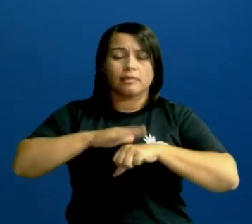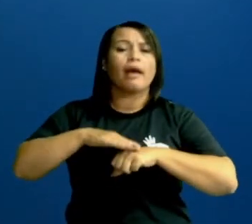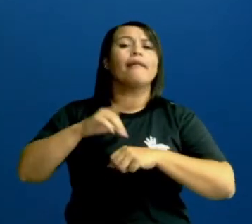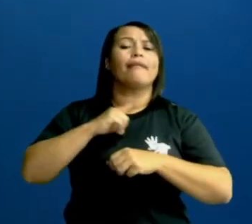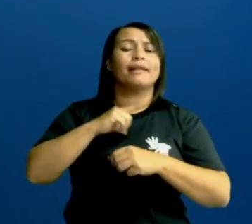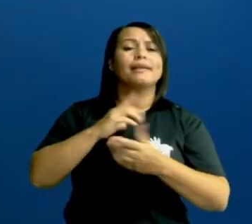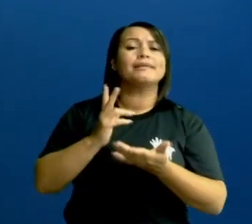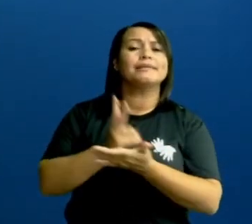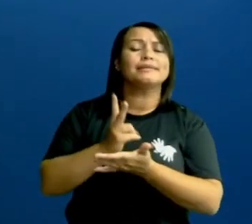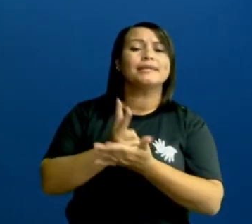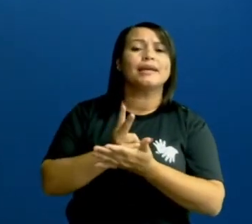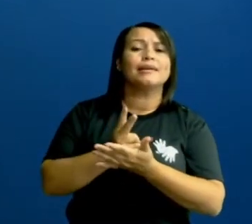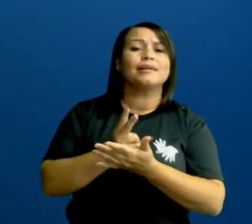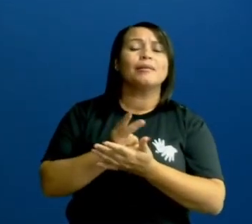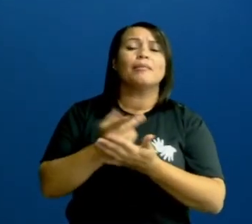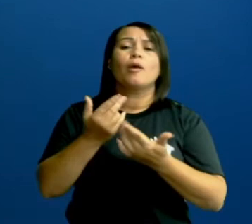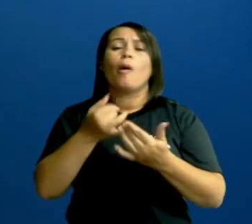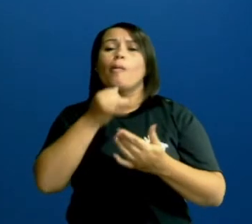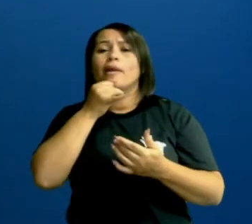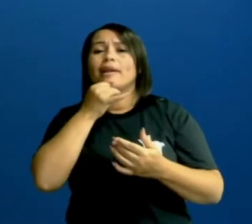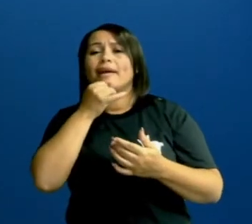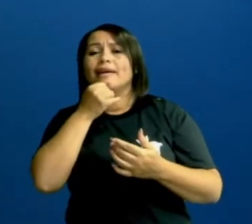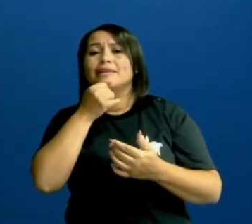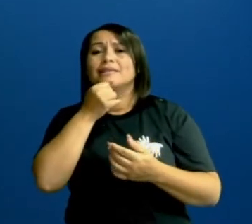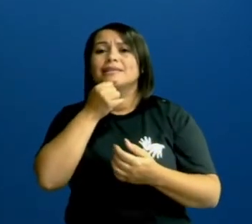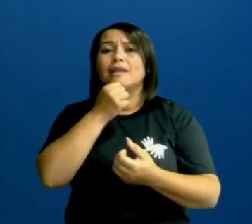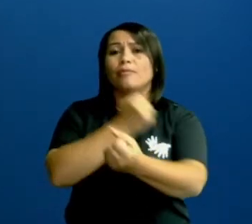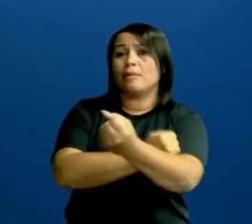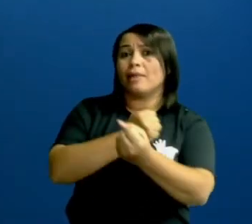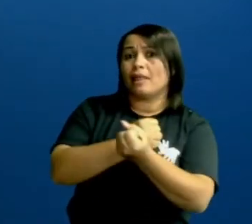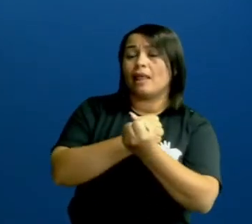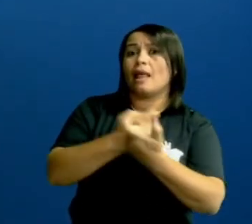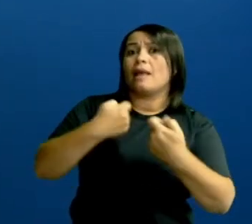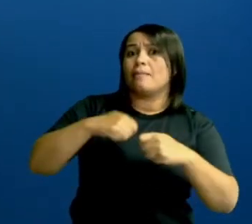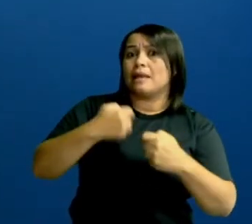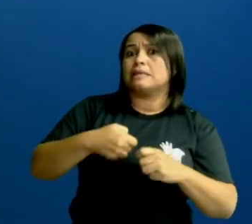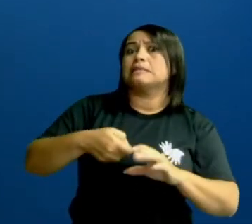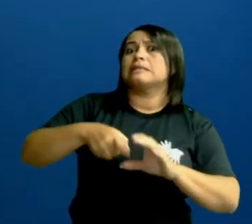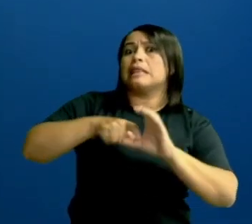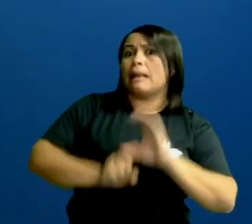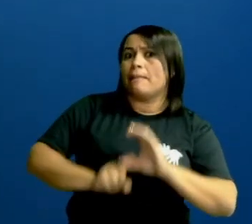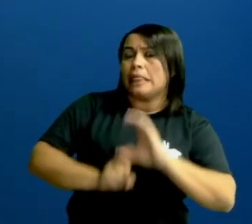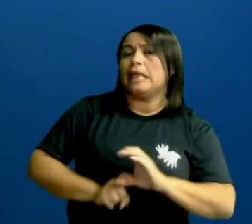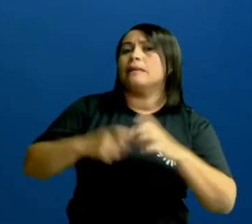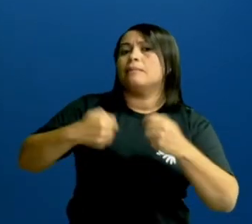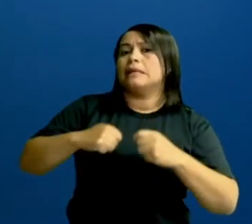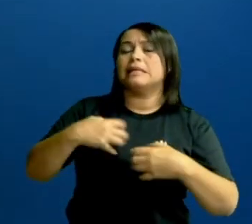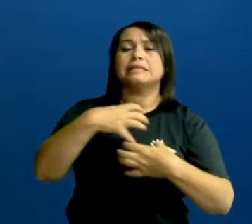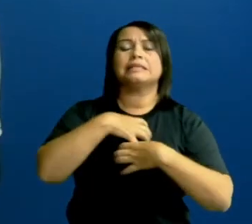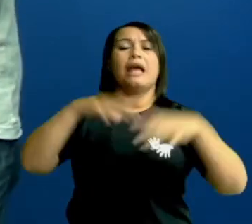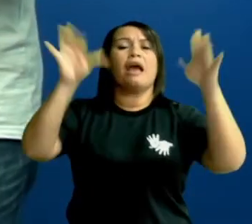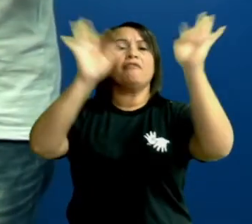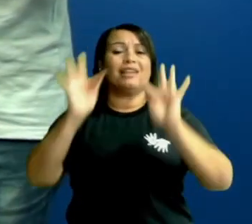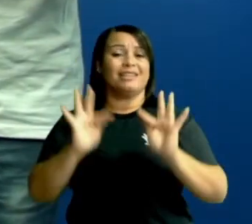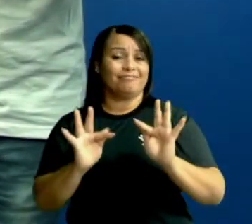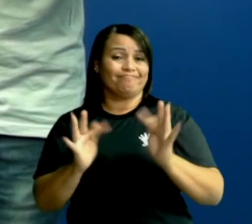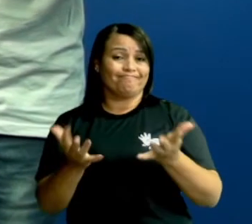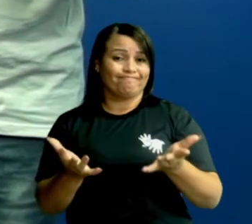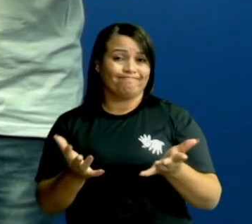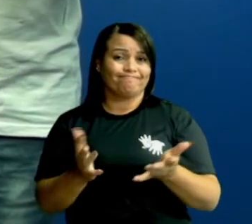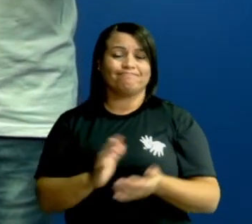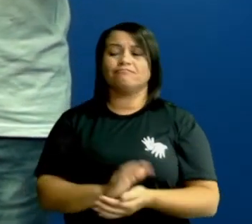briga com o dependente químico de precisar de mais e mais drogas para se sentir feliz, para se sentir compensado.